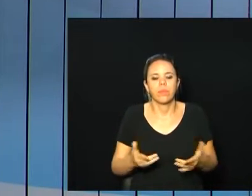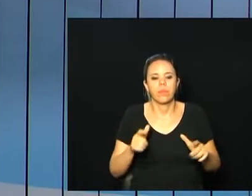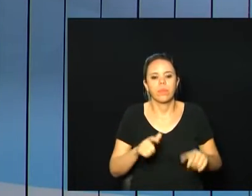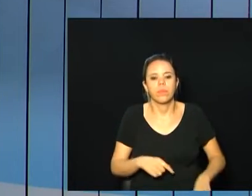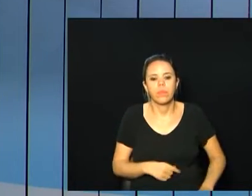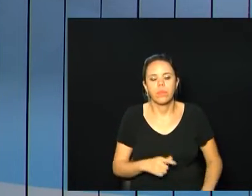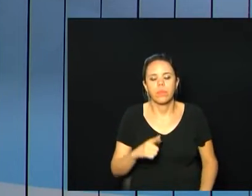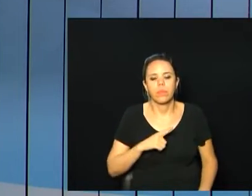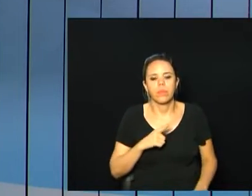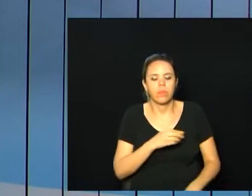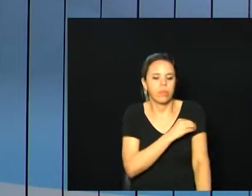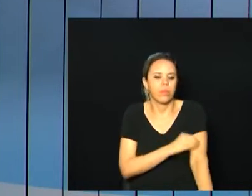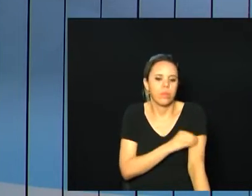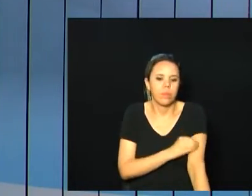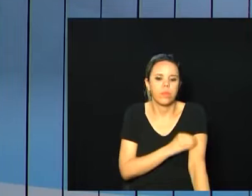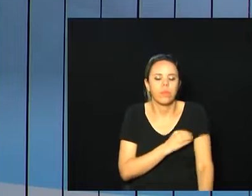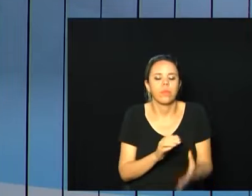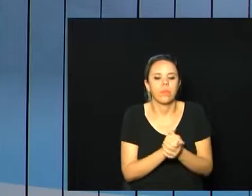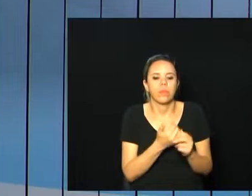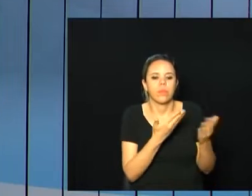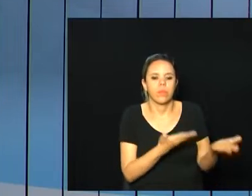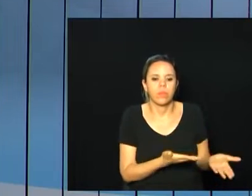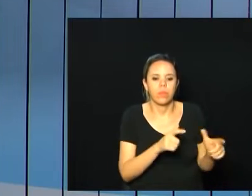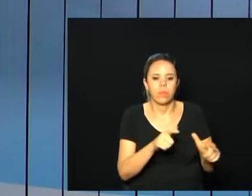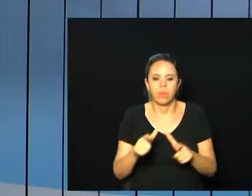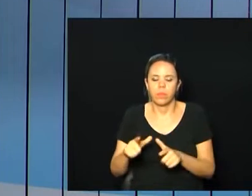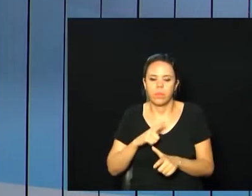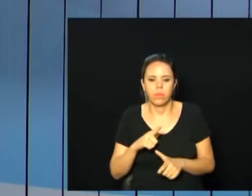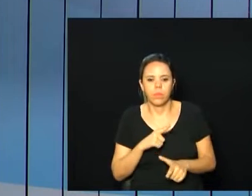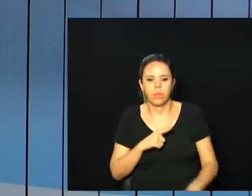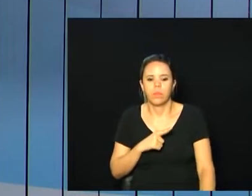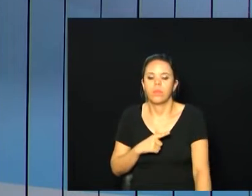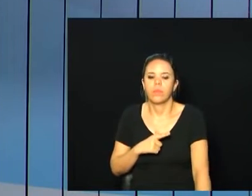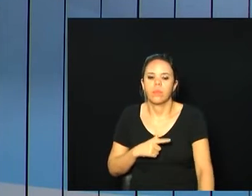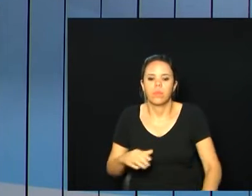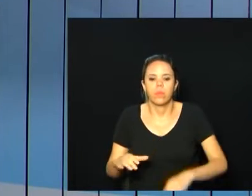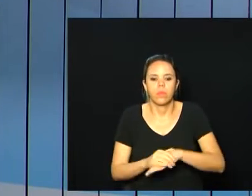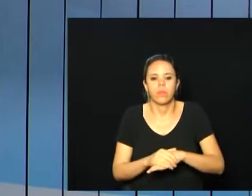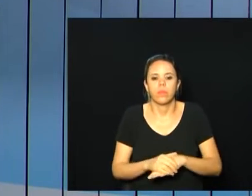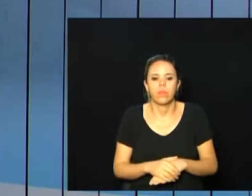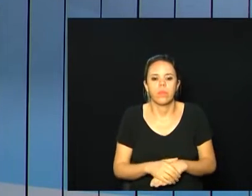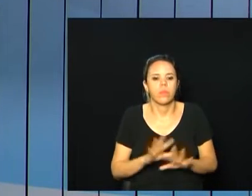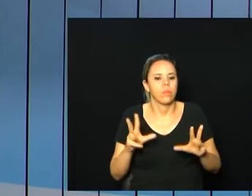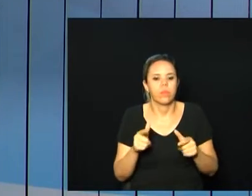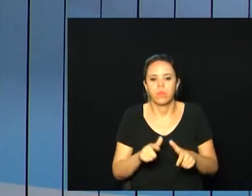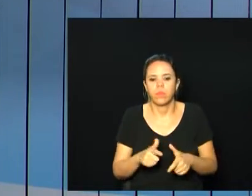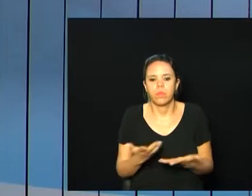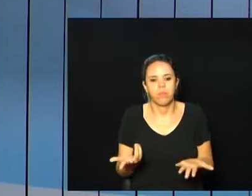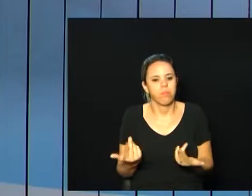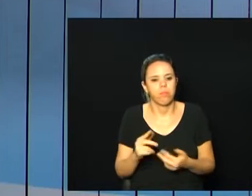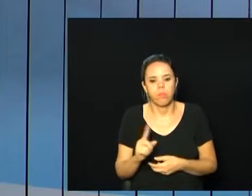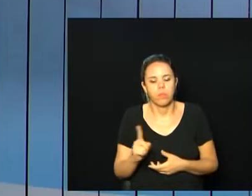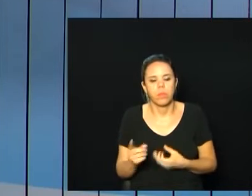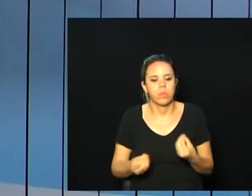local, tem lá o álcool em gel para as mãos. Alguns locais tem aonde você limpar os sapatos, mas nem todos os lugares são assim,